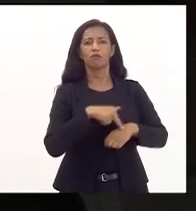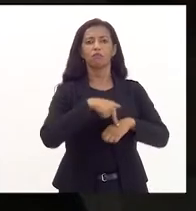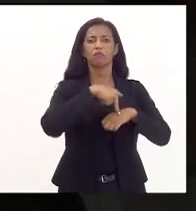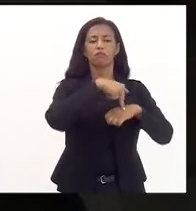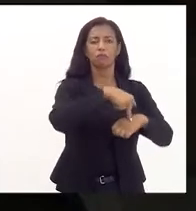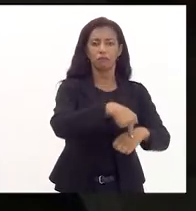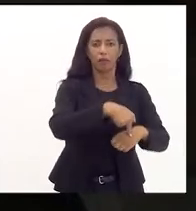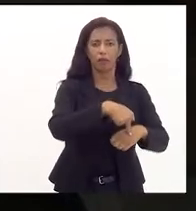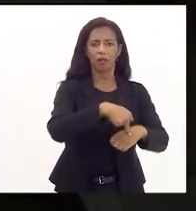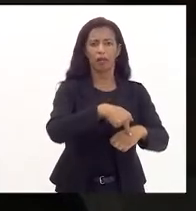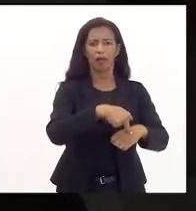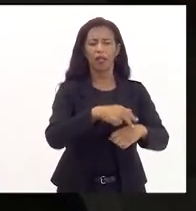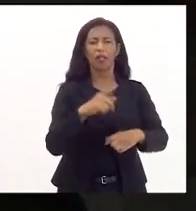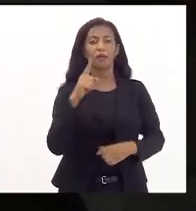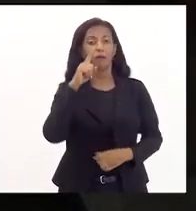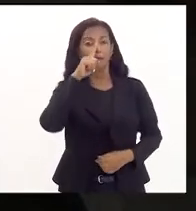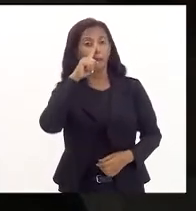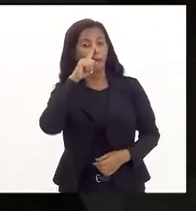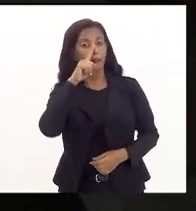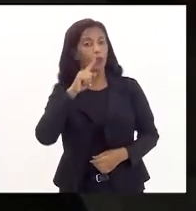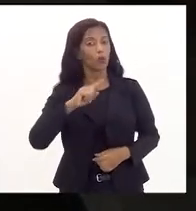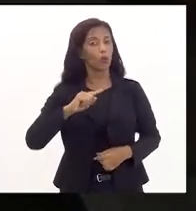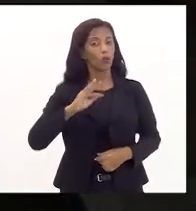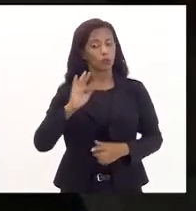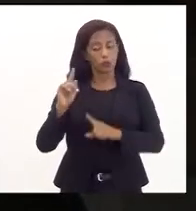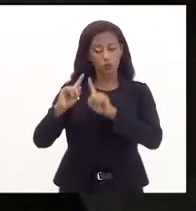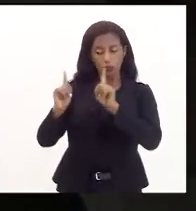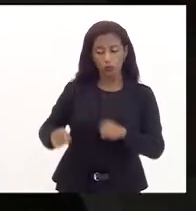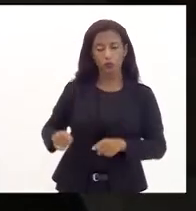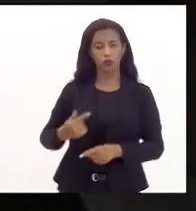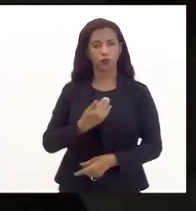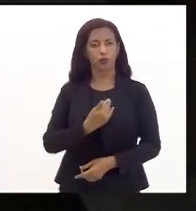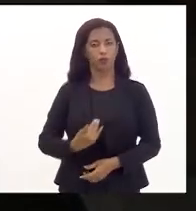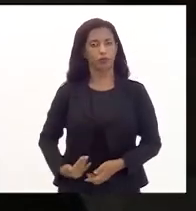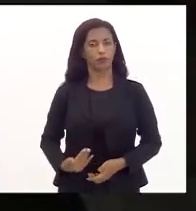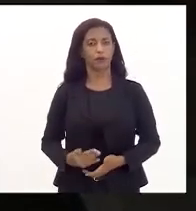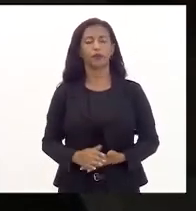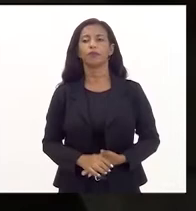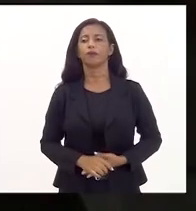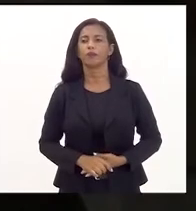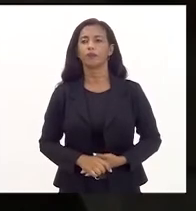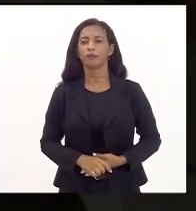não fosse tão gravoso para o nosso funcionalismo público.